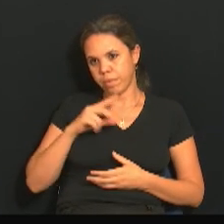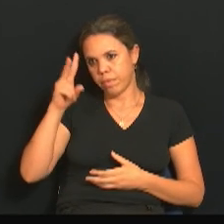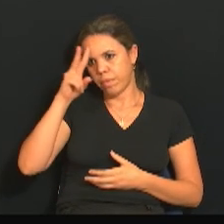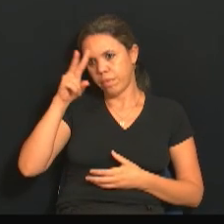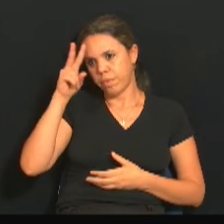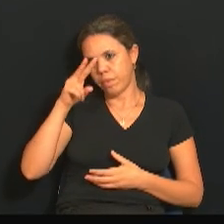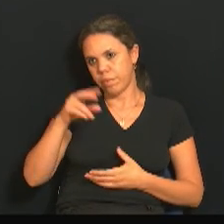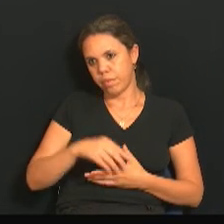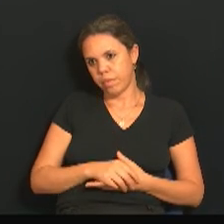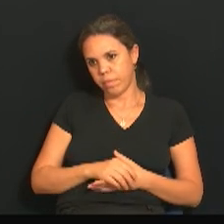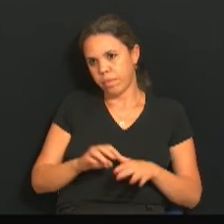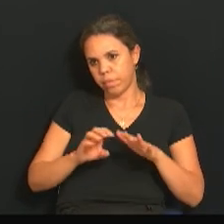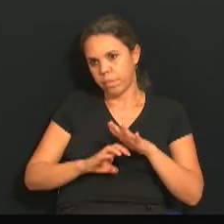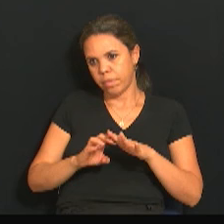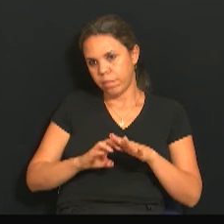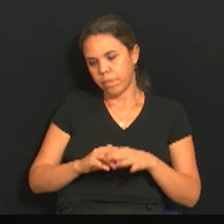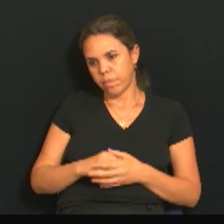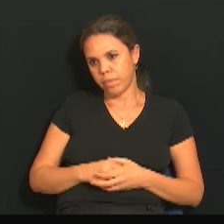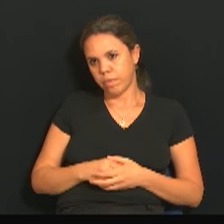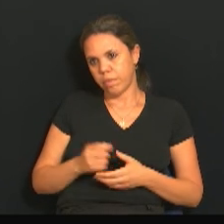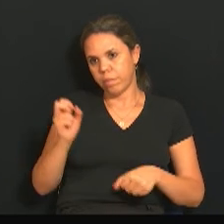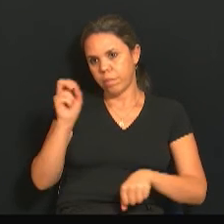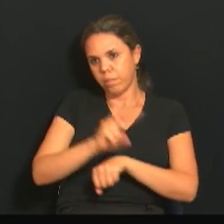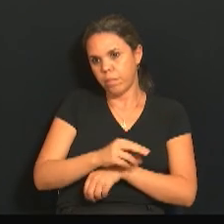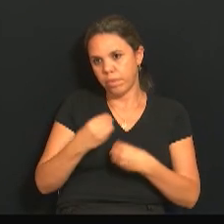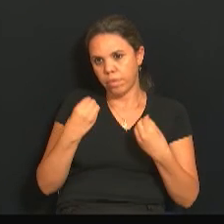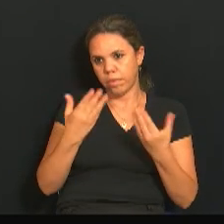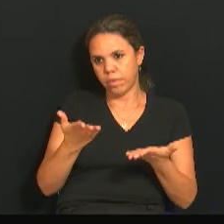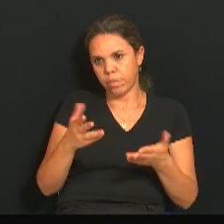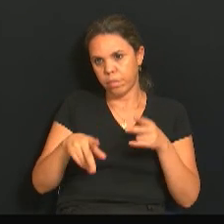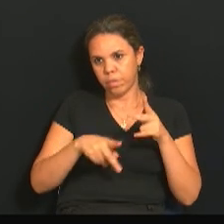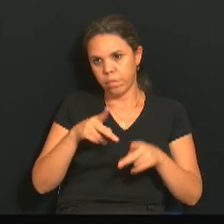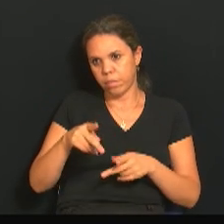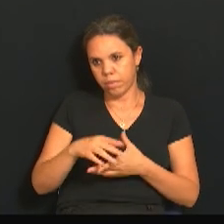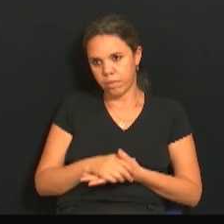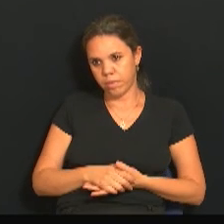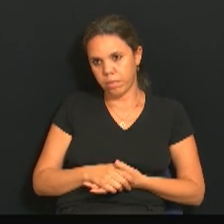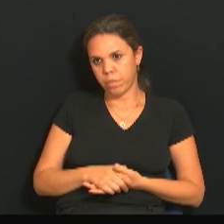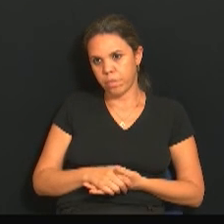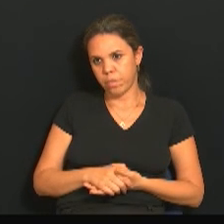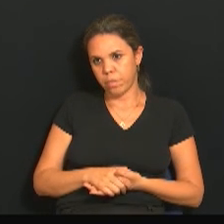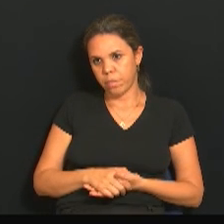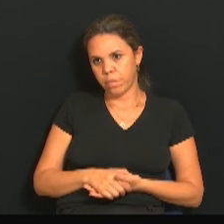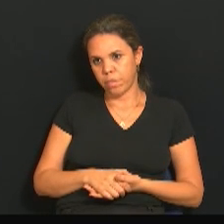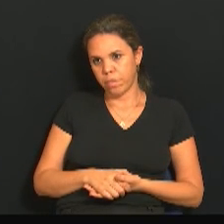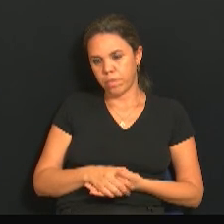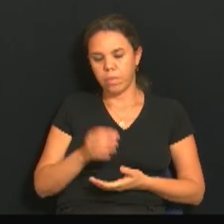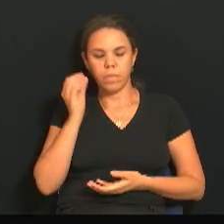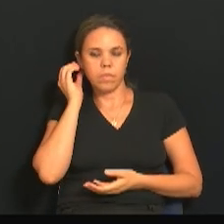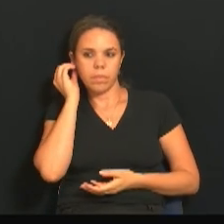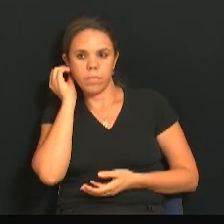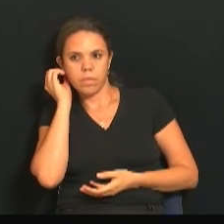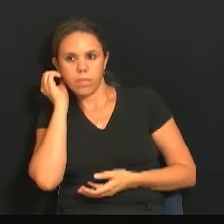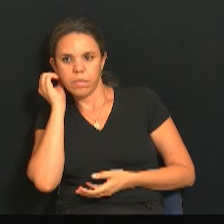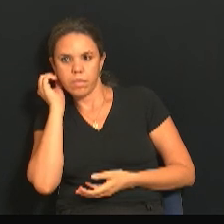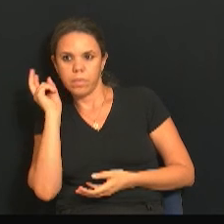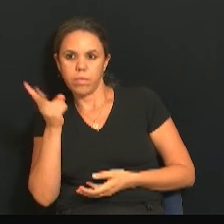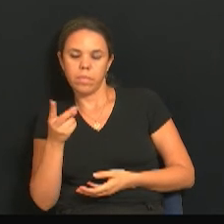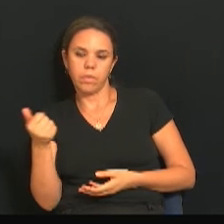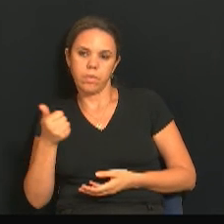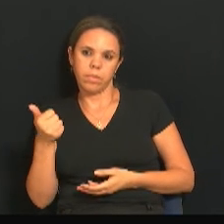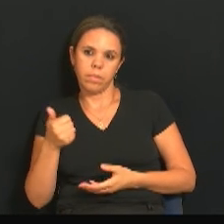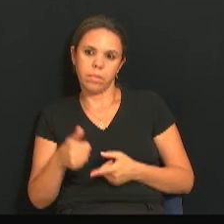que as empresas trazem empregos para as pessoas. Então, o olhar para as pessoas, ela está sempre em primeiro